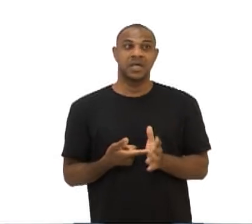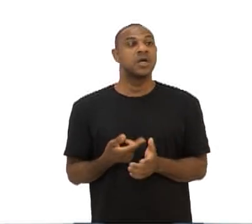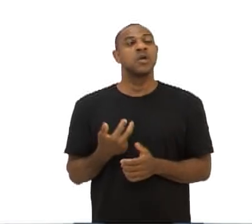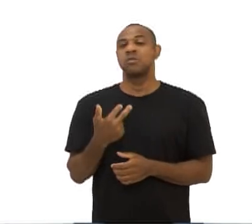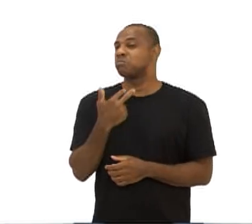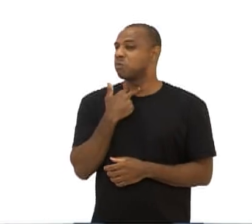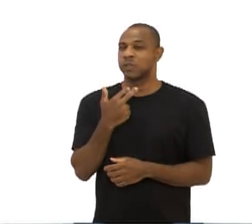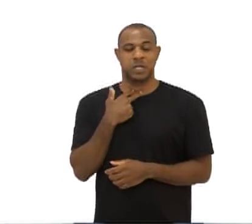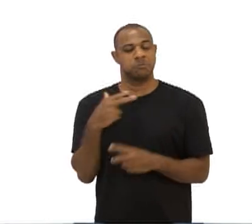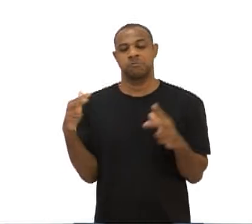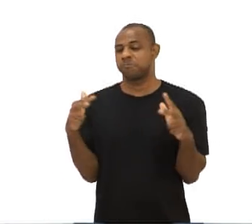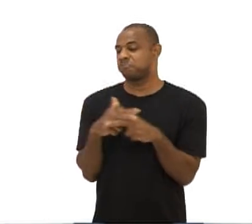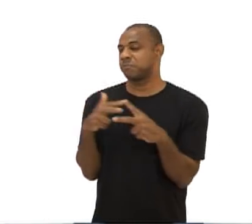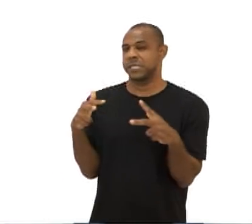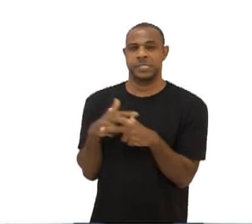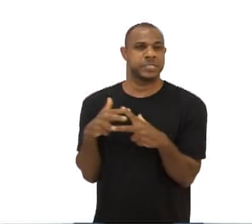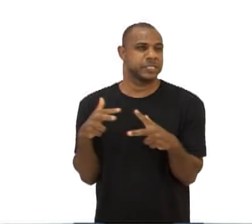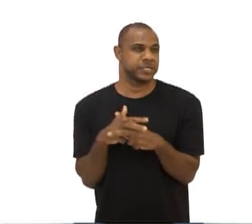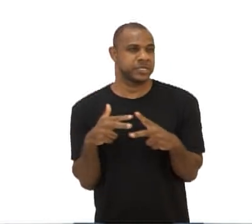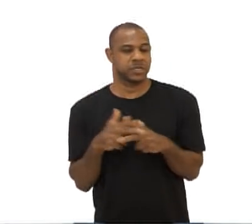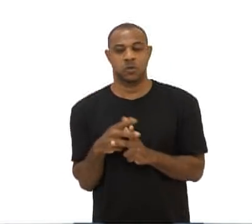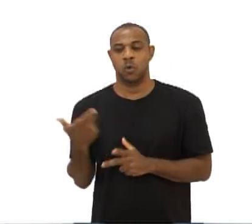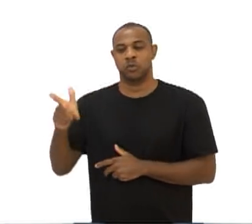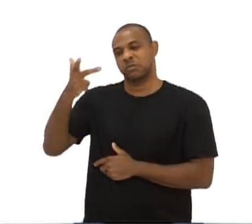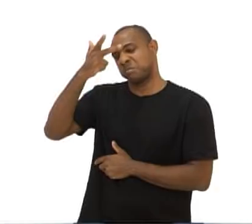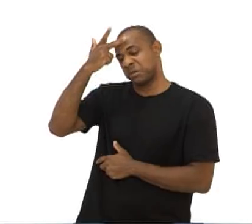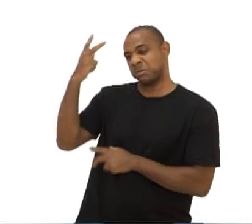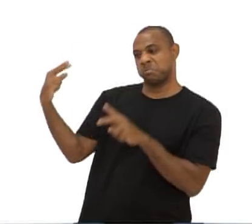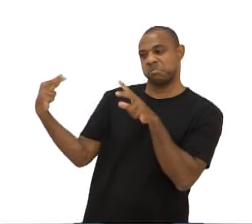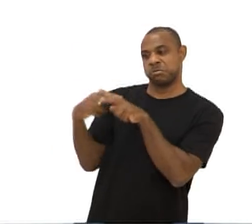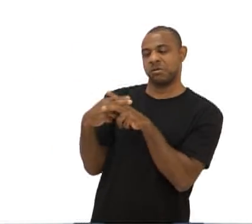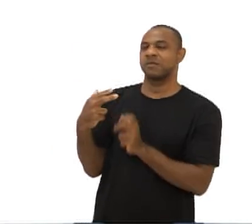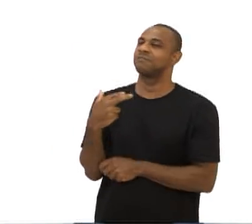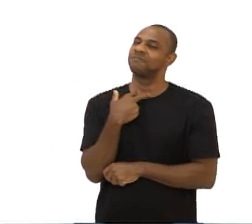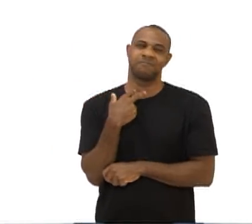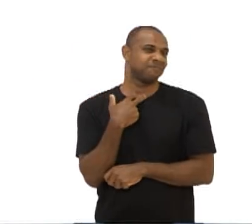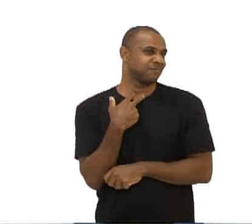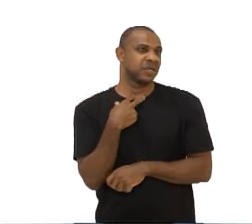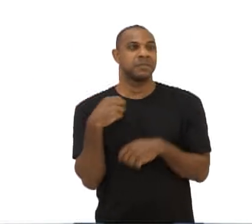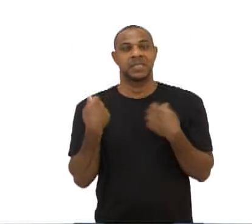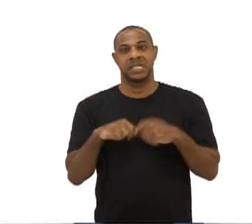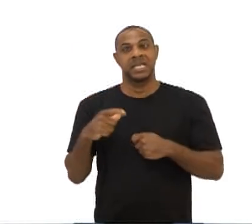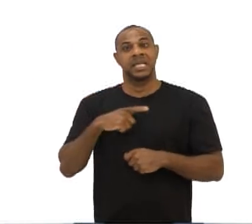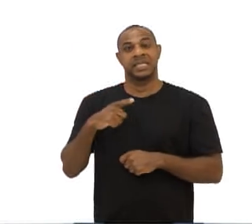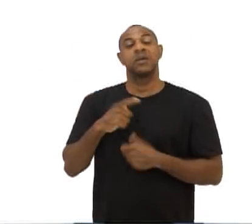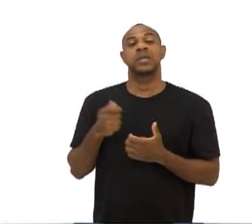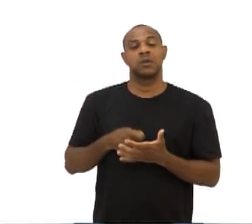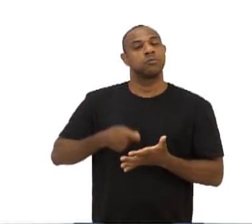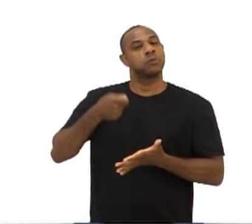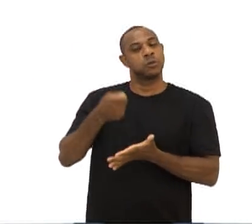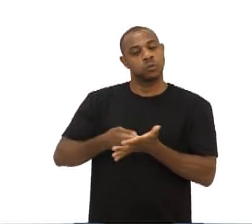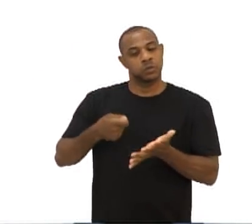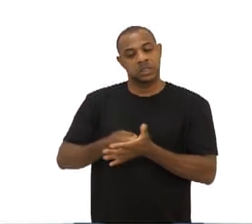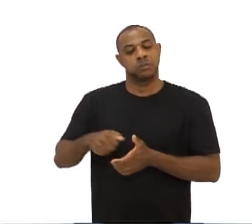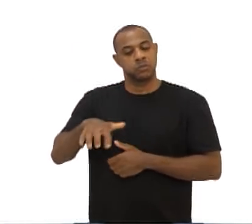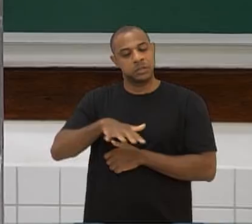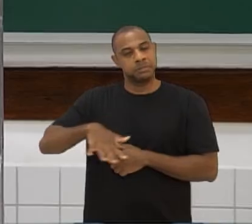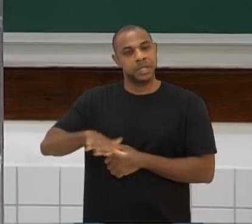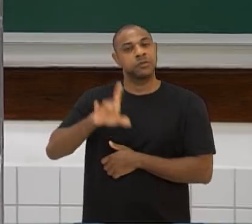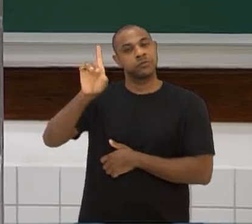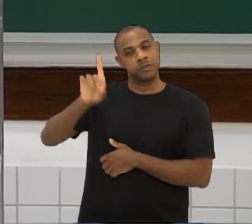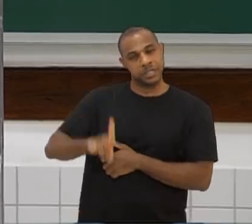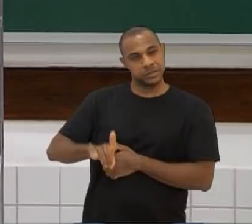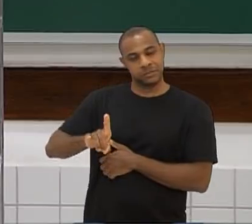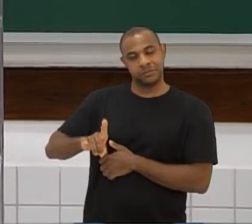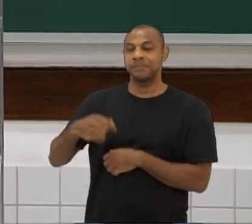nos envolver em brigas com outras pessoas. E precisamos ter espírito de luta por espaço e direitos. Então,